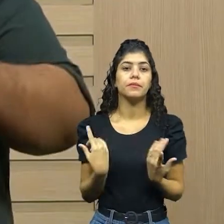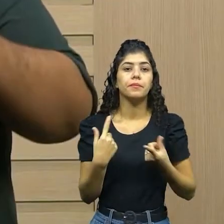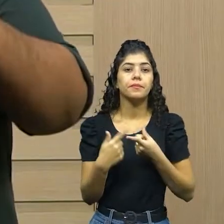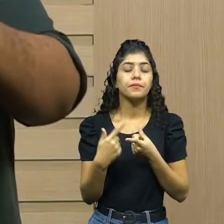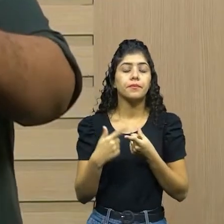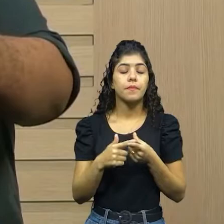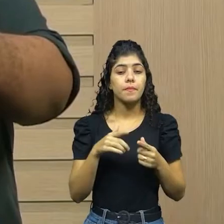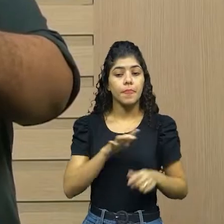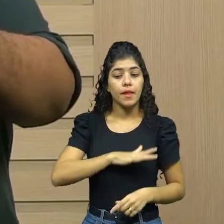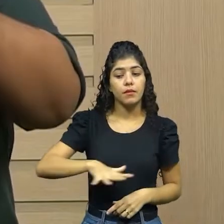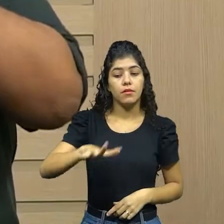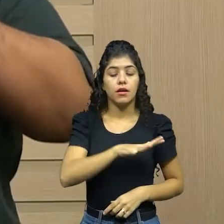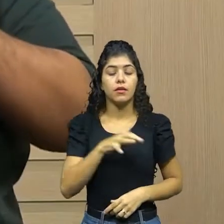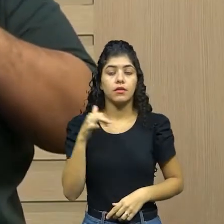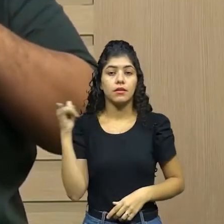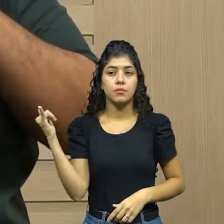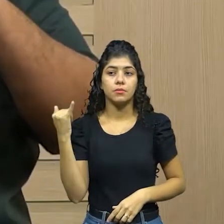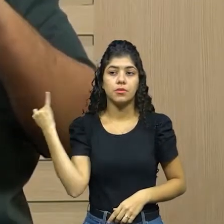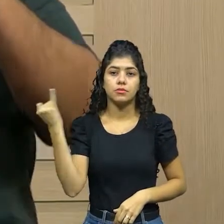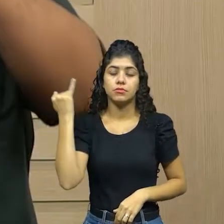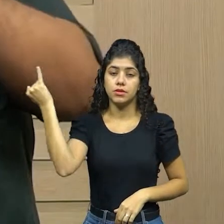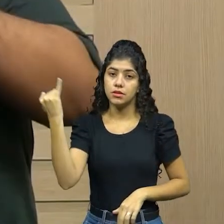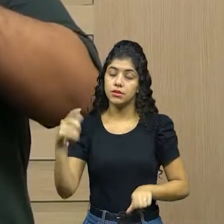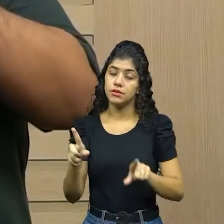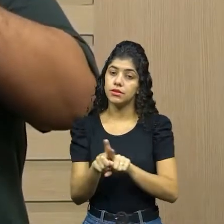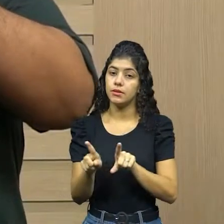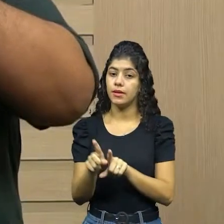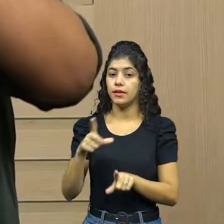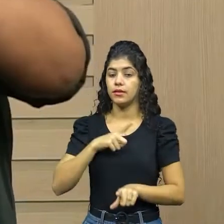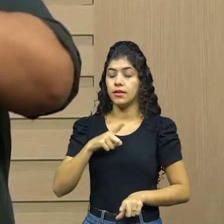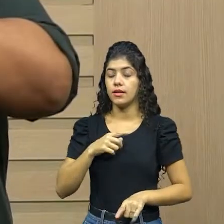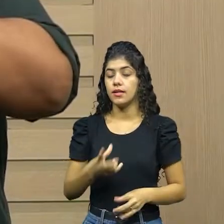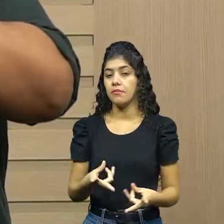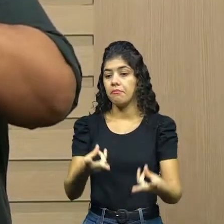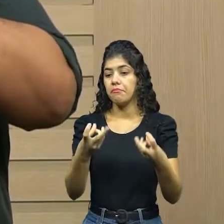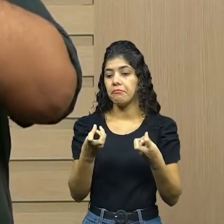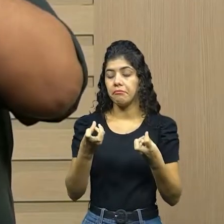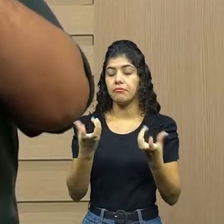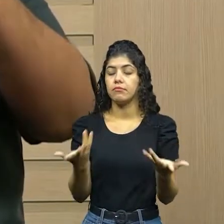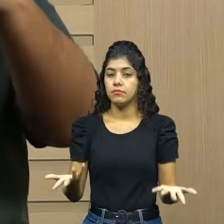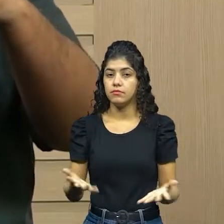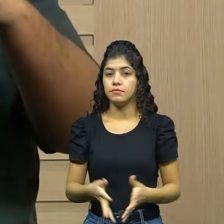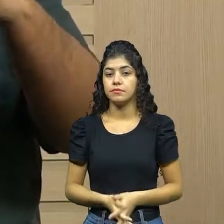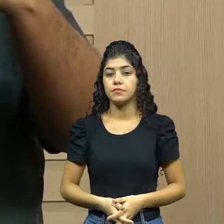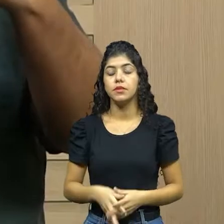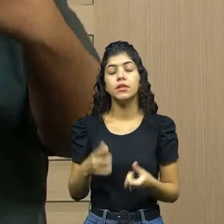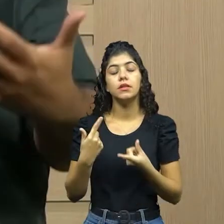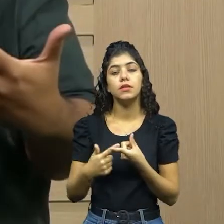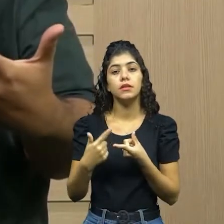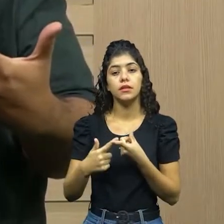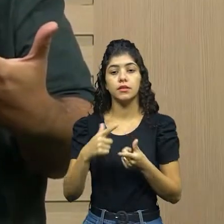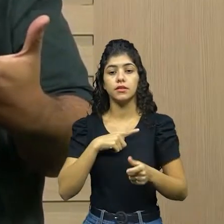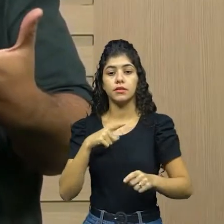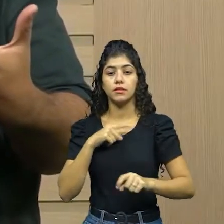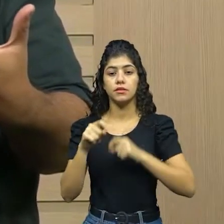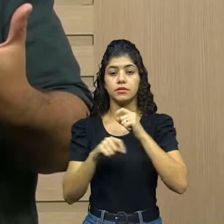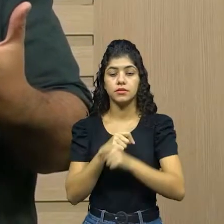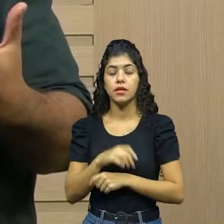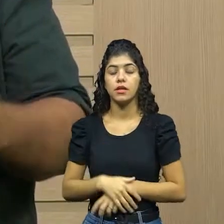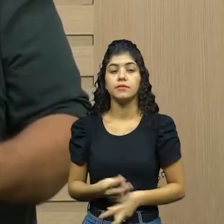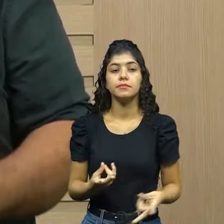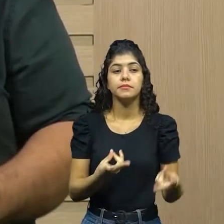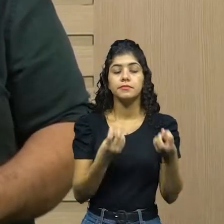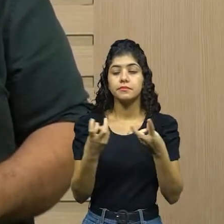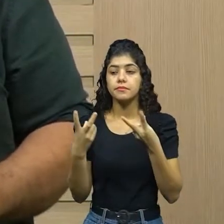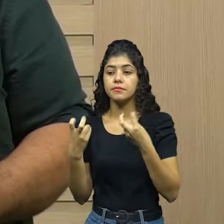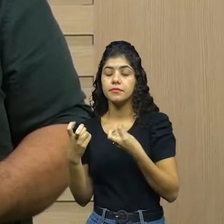Por que o mercado é muito importante e ter essa identificação de mercado? Porque a partir da identificação do